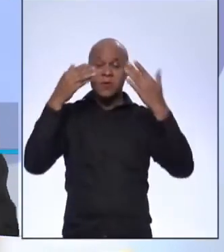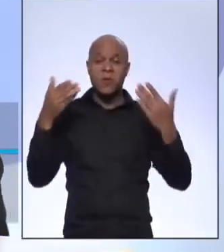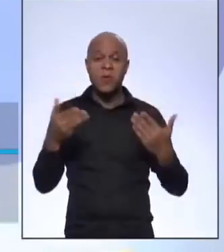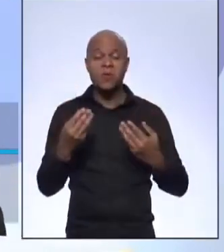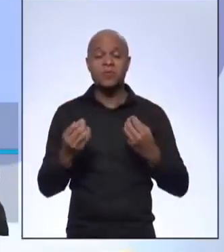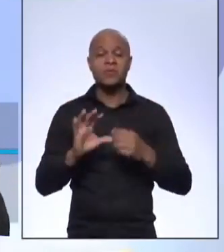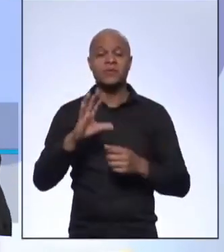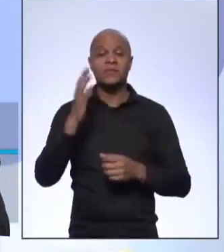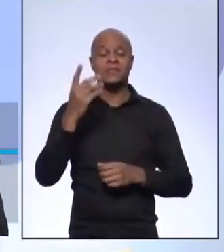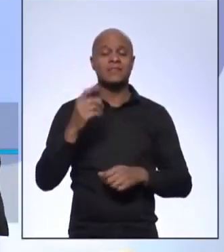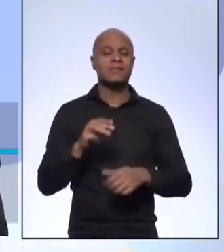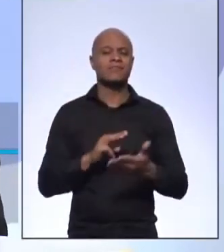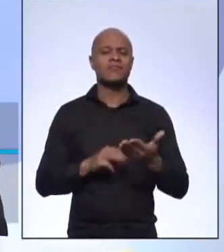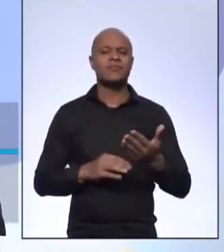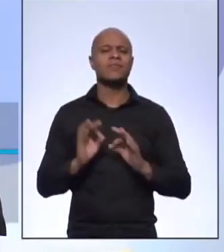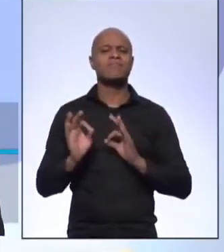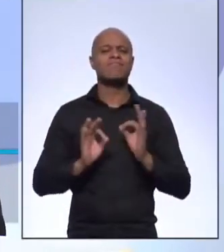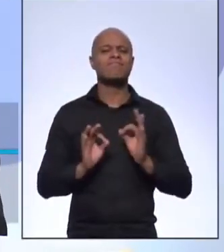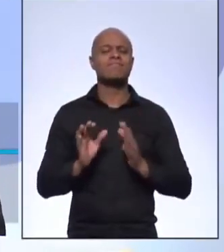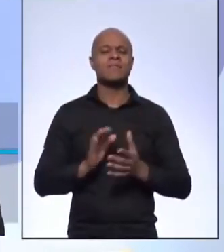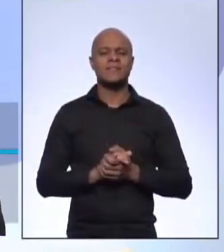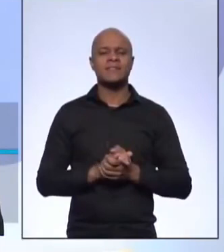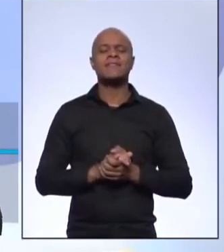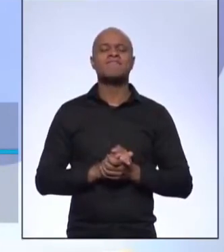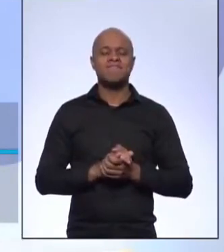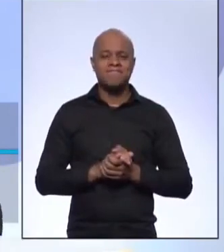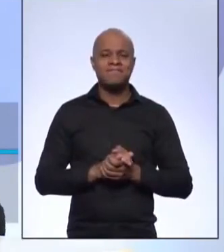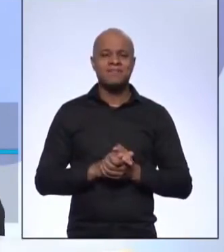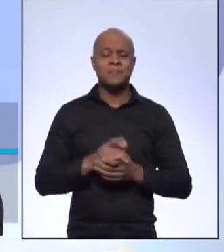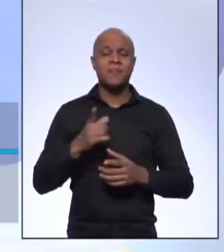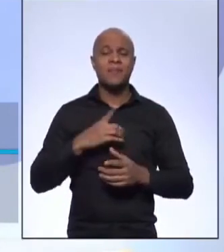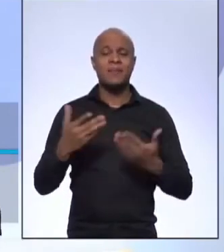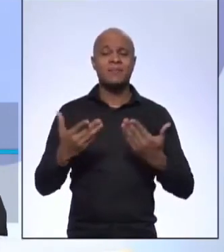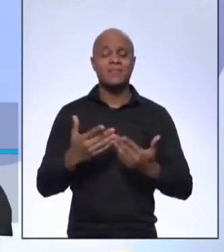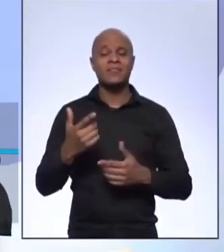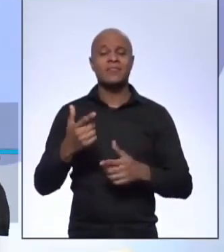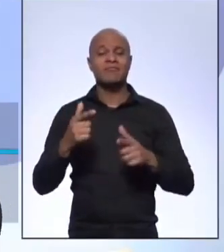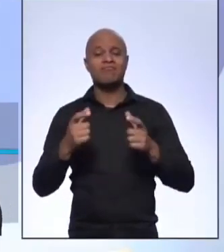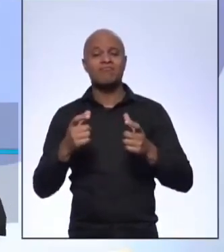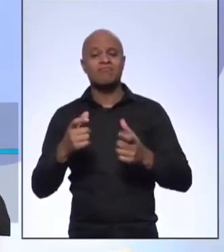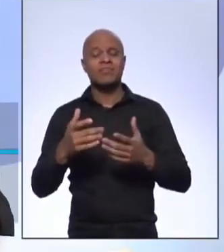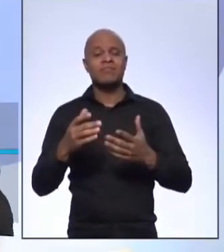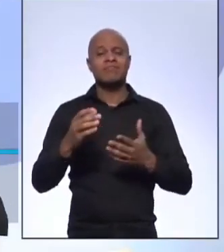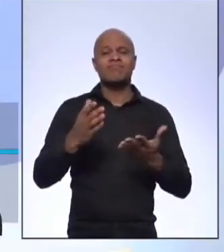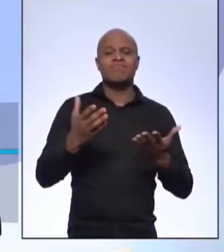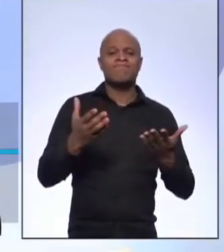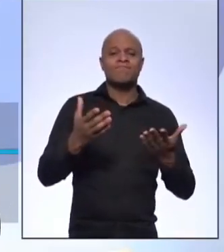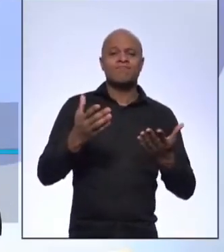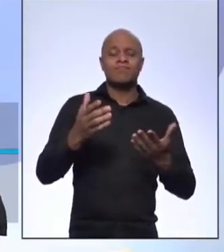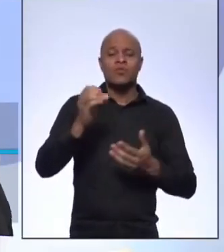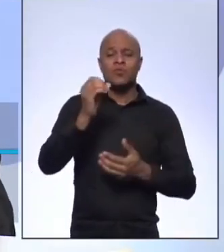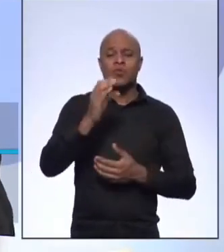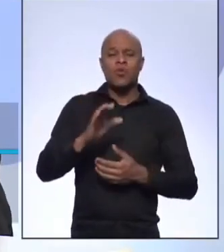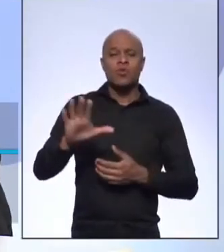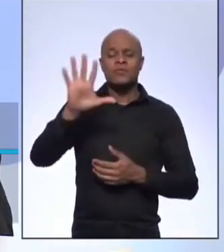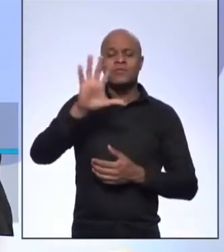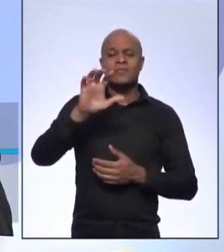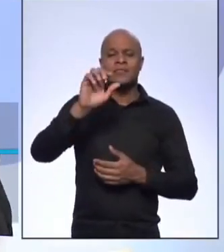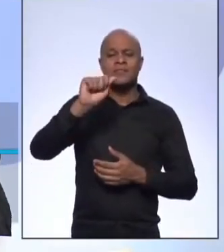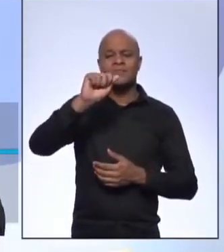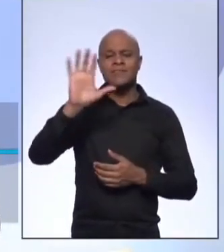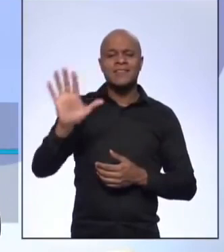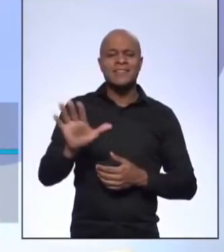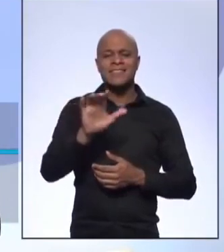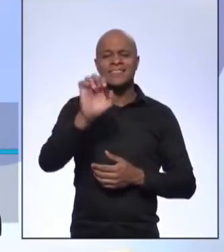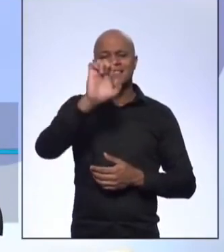nesse momento, será que nós temos algumas regiões da Ásia, da Oceania ou da Europa que estão em momentos de